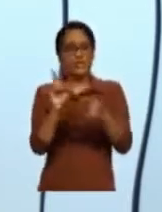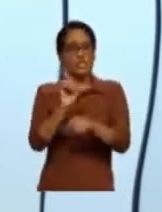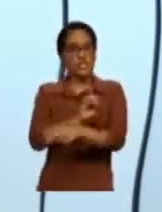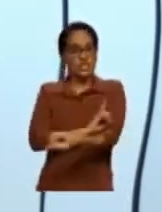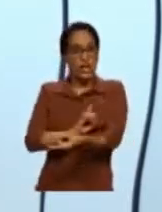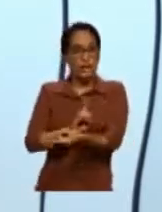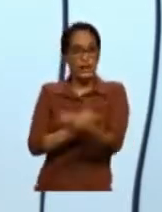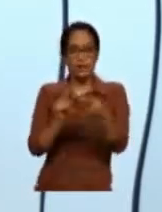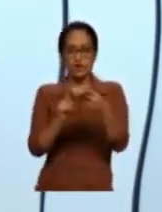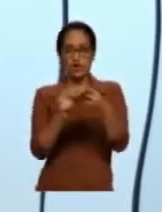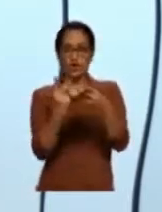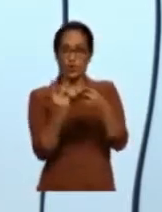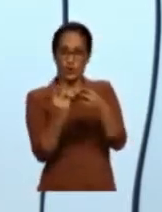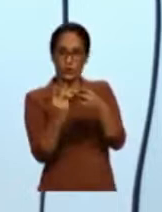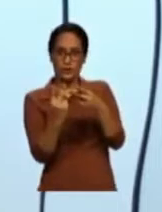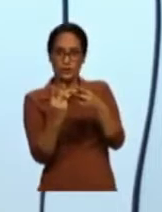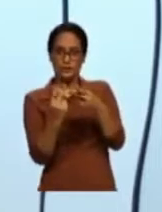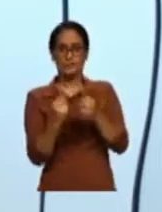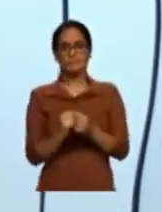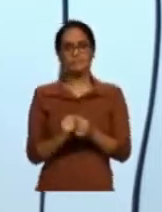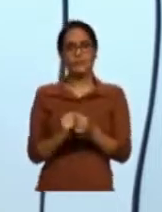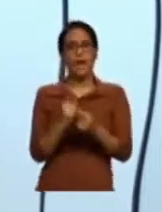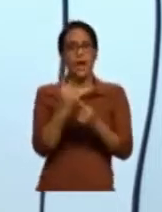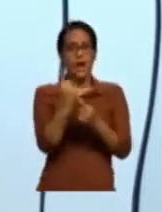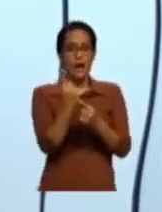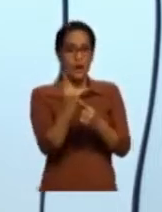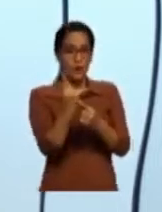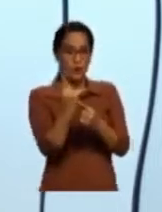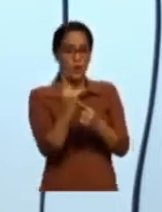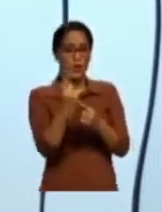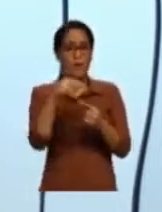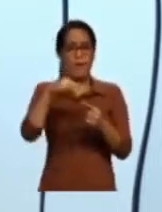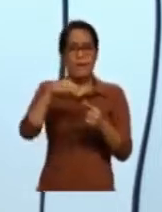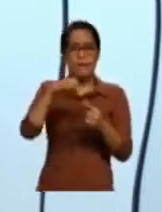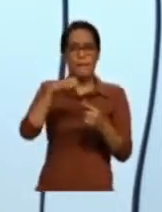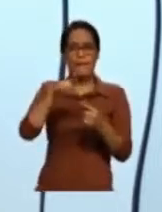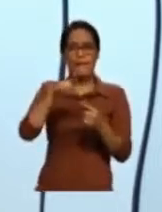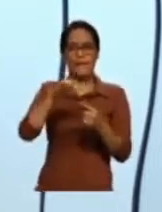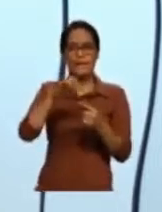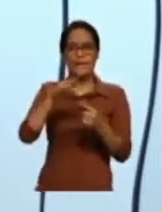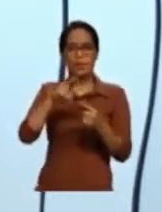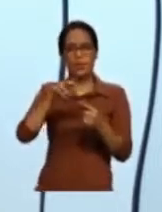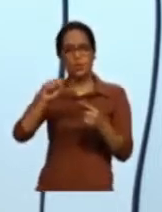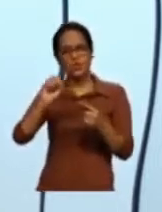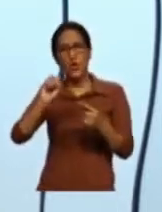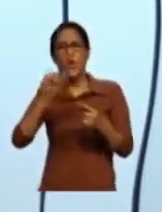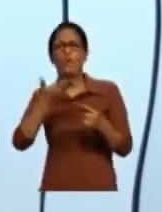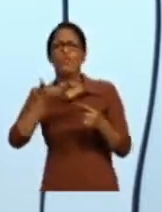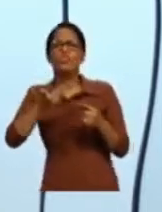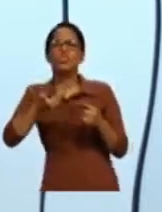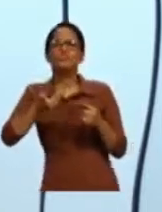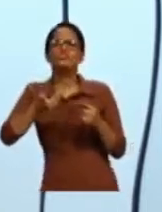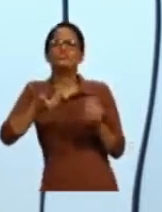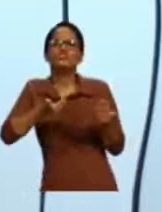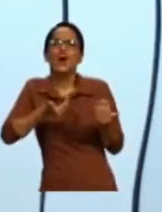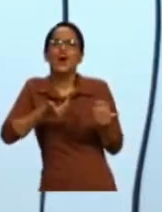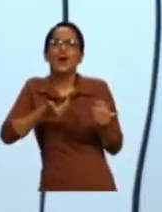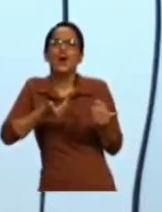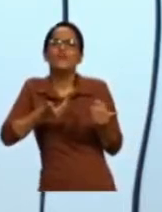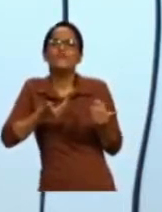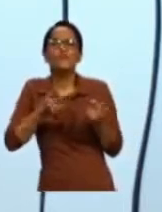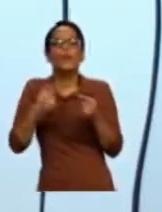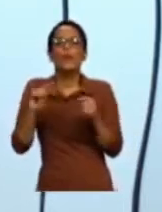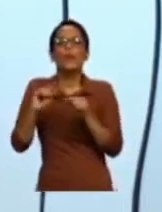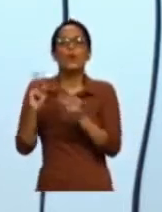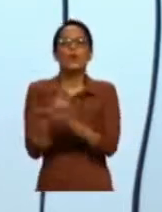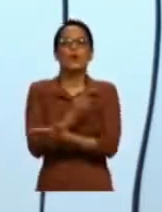diabetes mellitus tipo 1, ou que a gente fala diabetes juvenil, é sinal que a pessoa ela vai